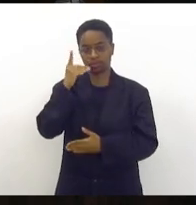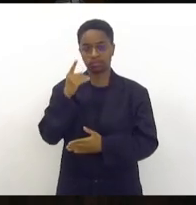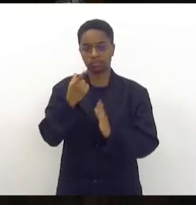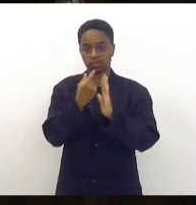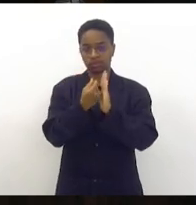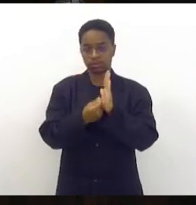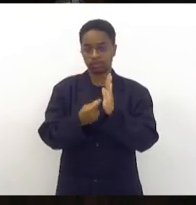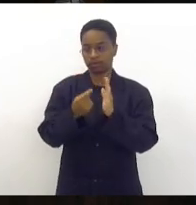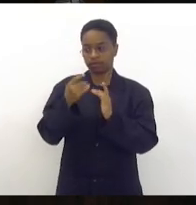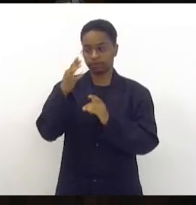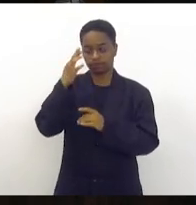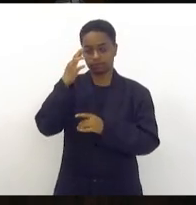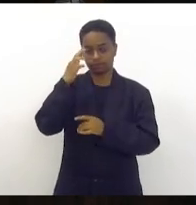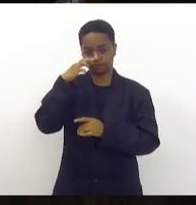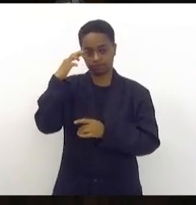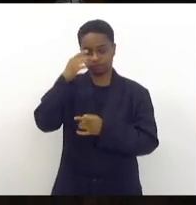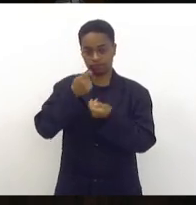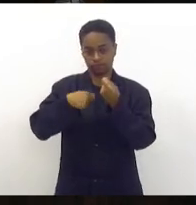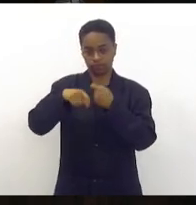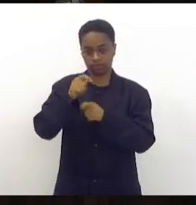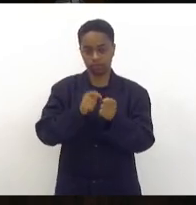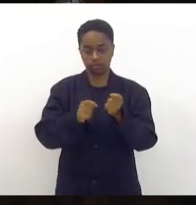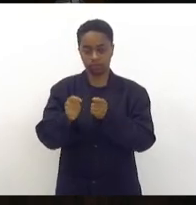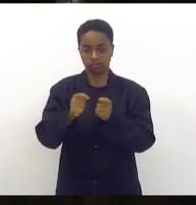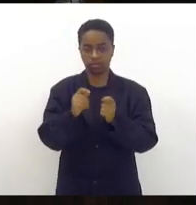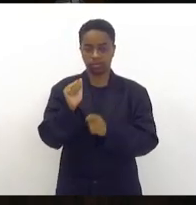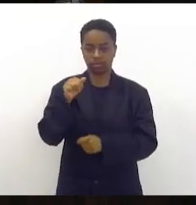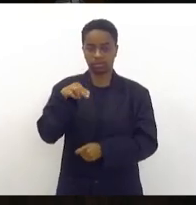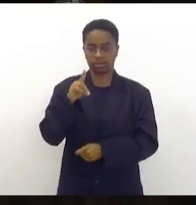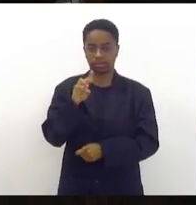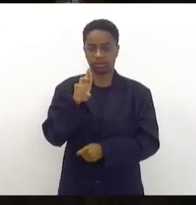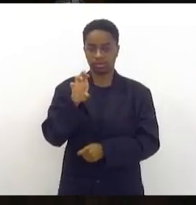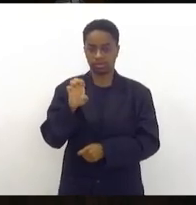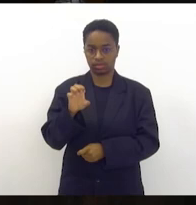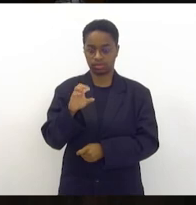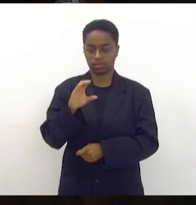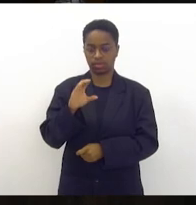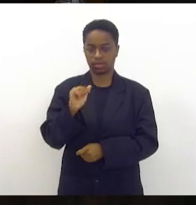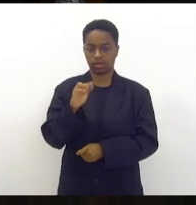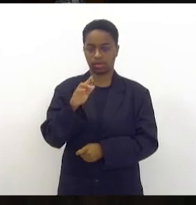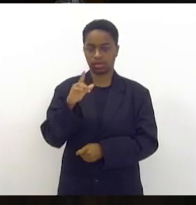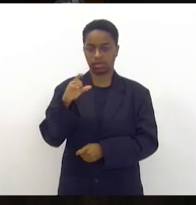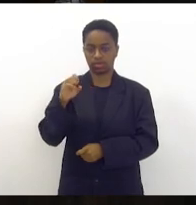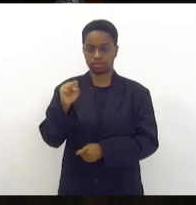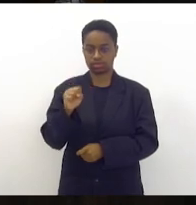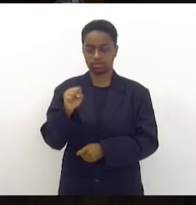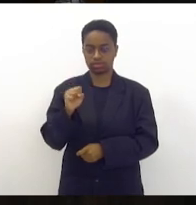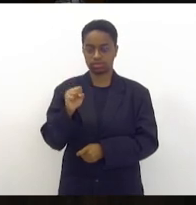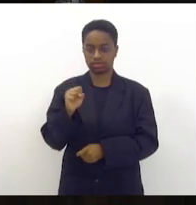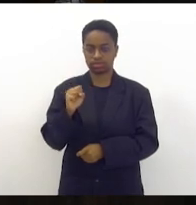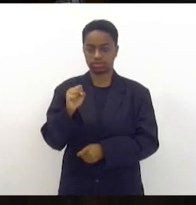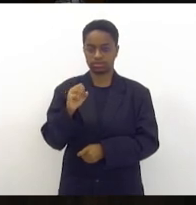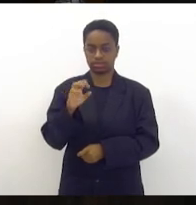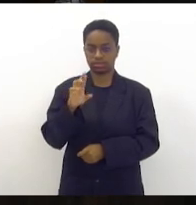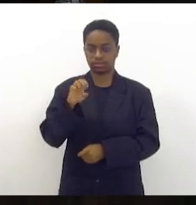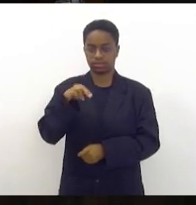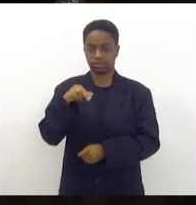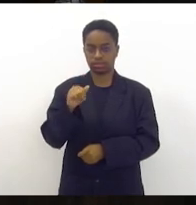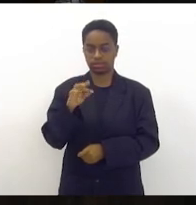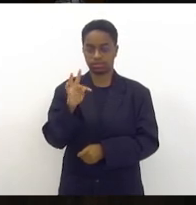e Fiscalização Financeira e Controle, André Correia, Carlos Macedo, Renato